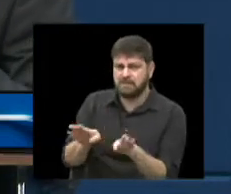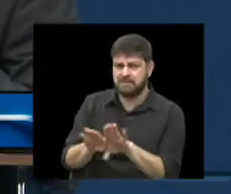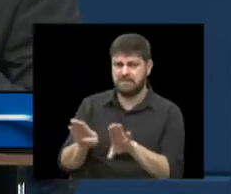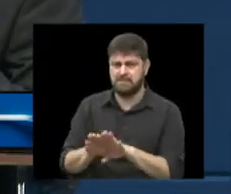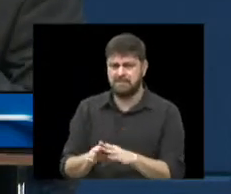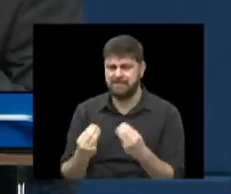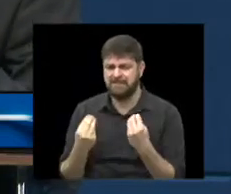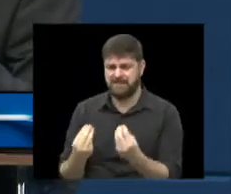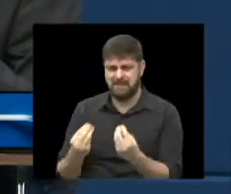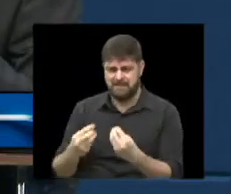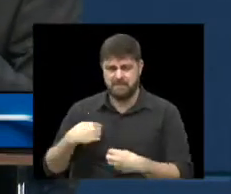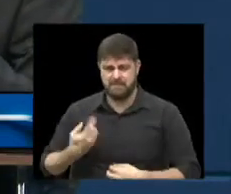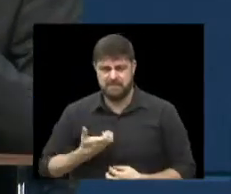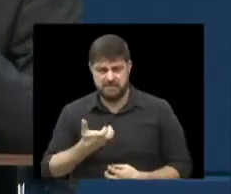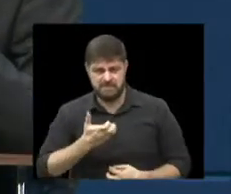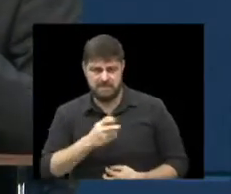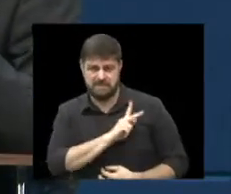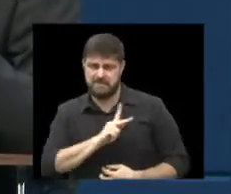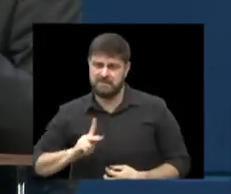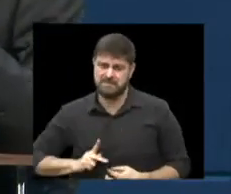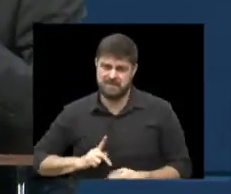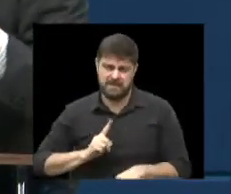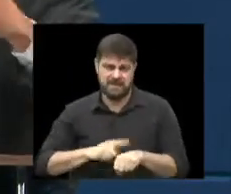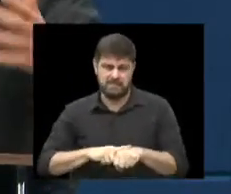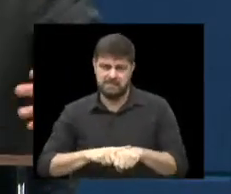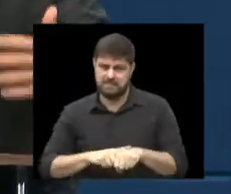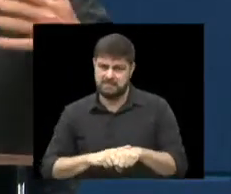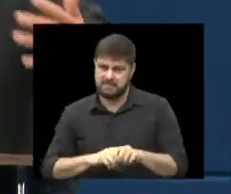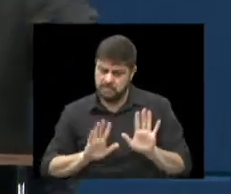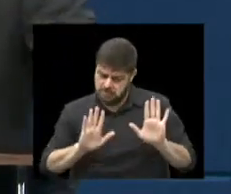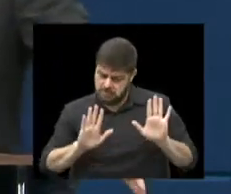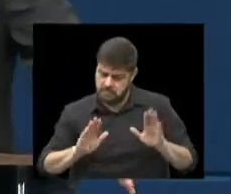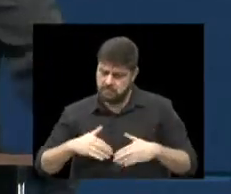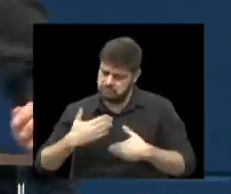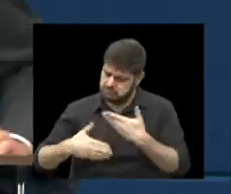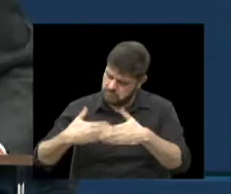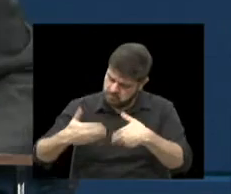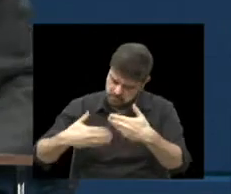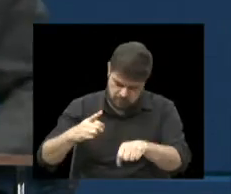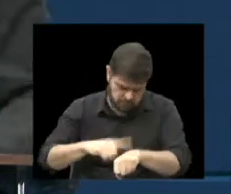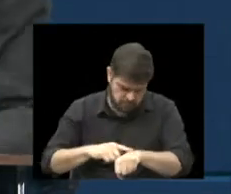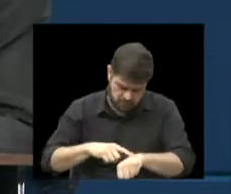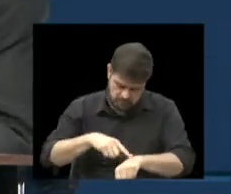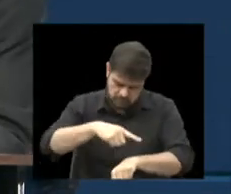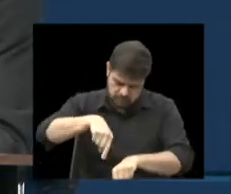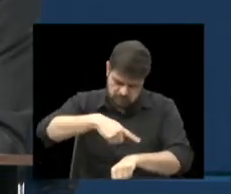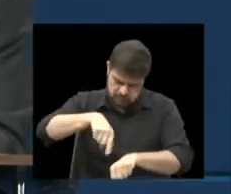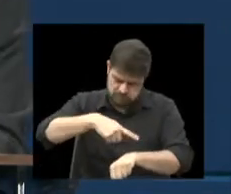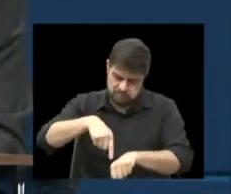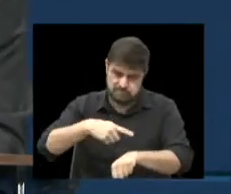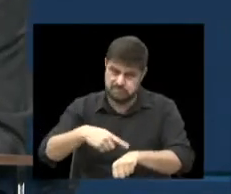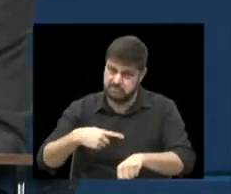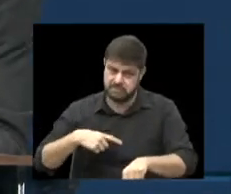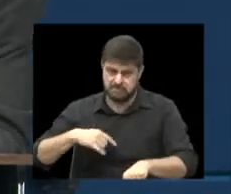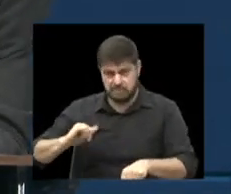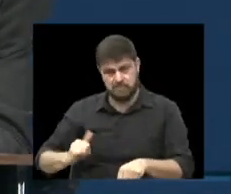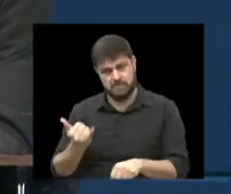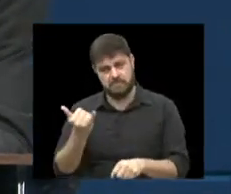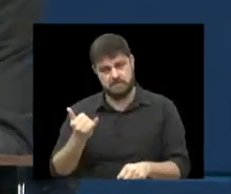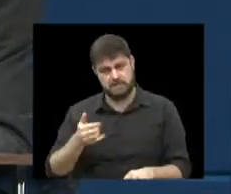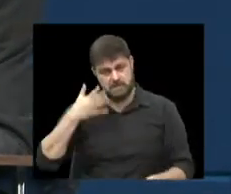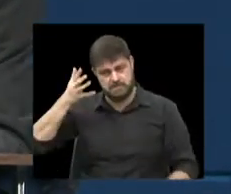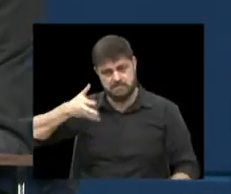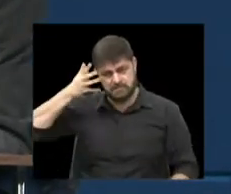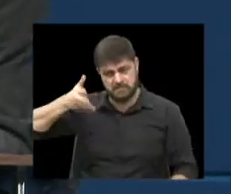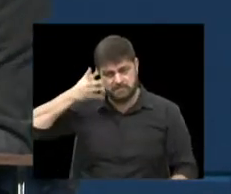Sim, e eu queria até avisar o presidente que eu acho que o meu tempo não está sendo contado, e aí a gente vai utilizando aqui do direito. Eu queria só um